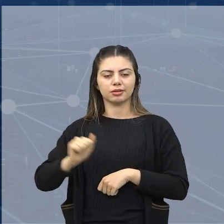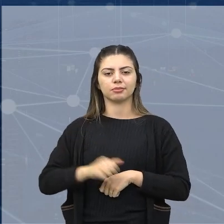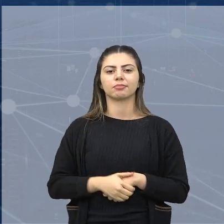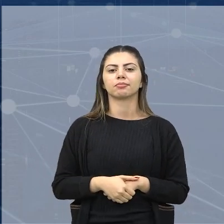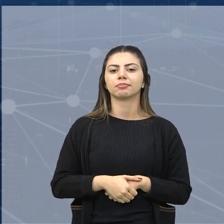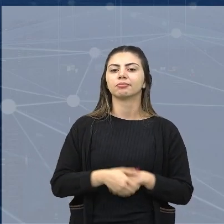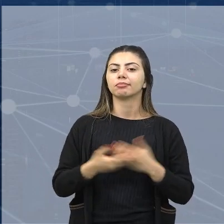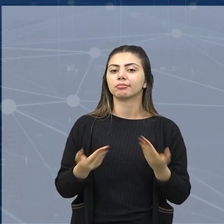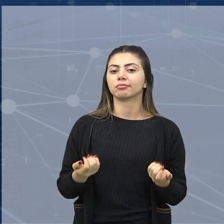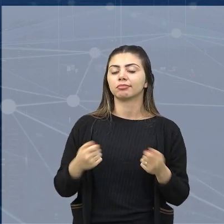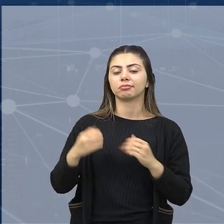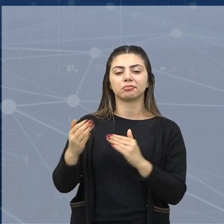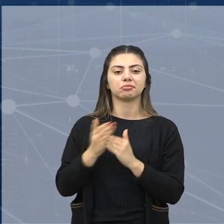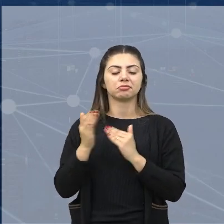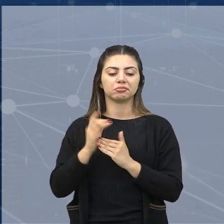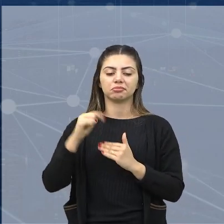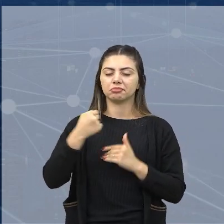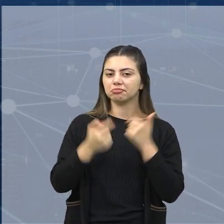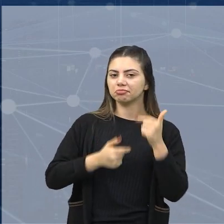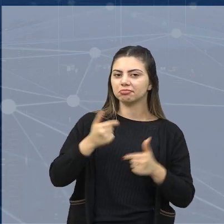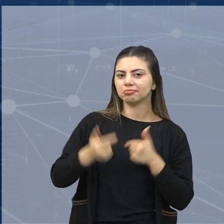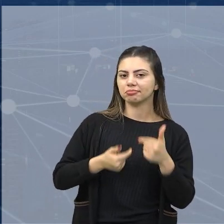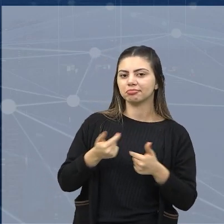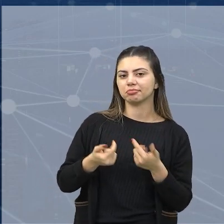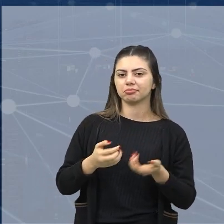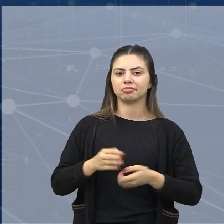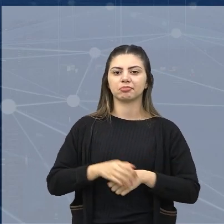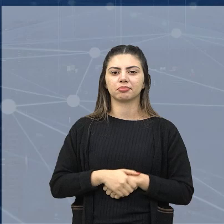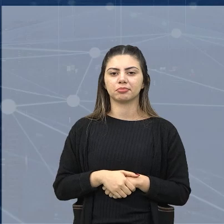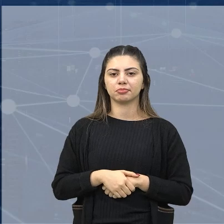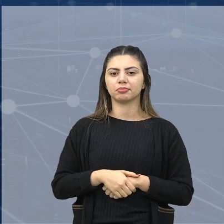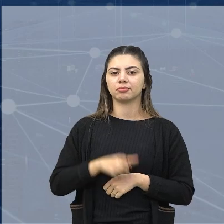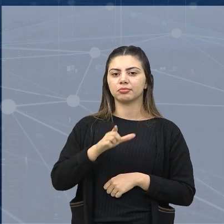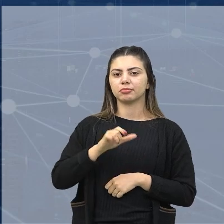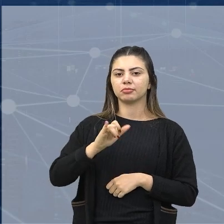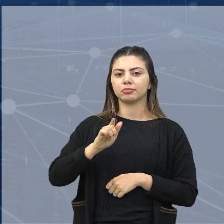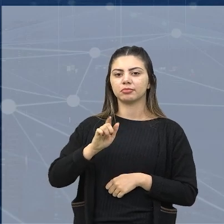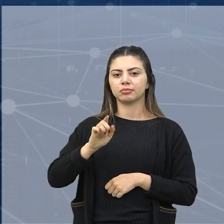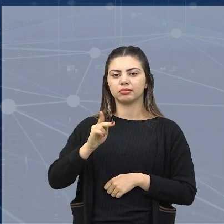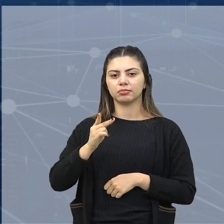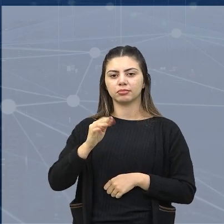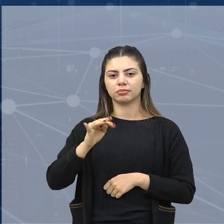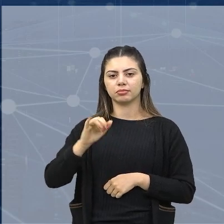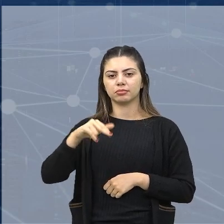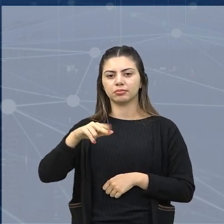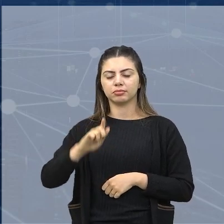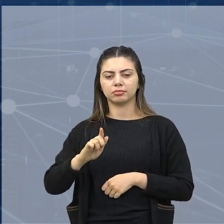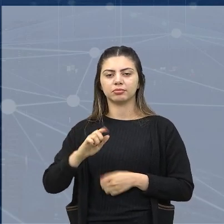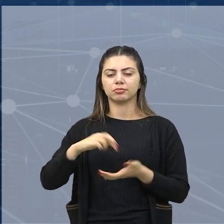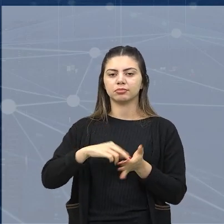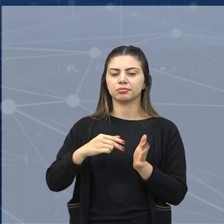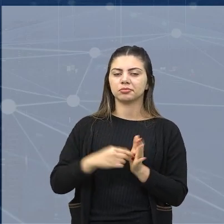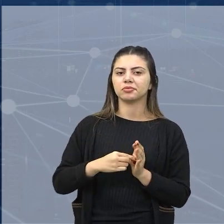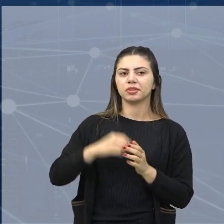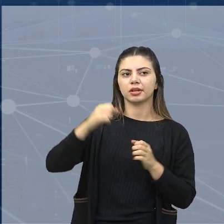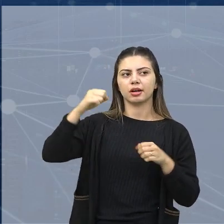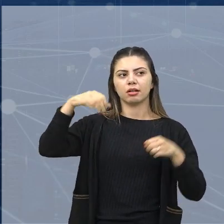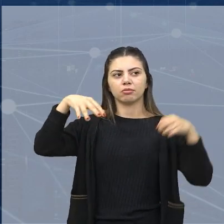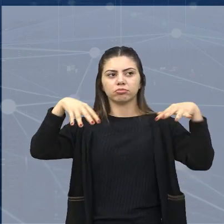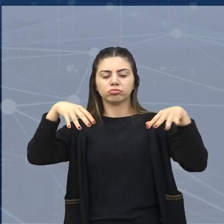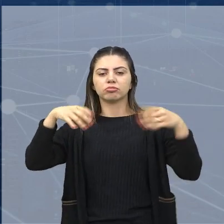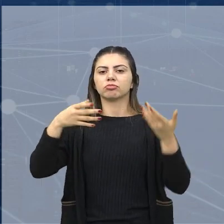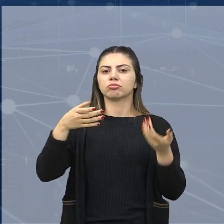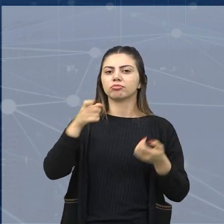nos ajudar aí com as nossas necessidades. O que é lighting? A luz, temperatura e até mesmo